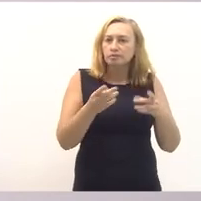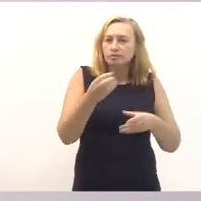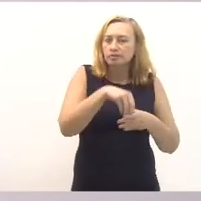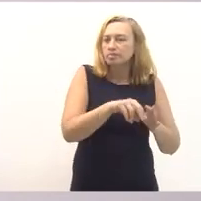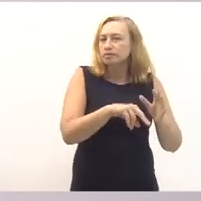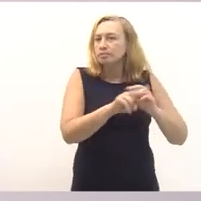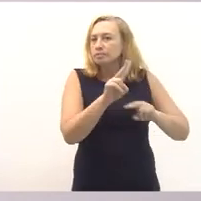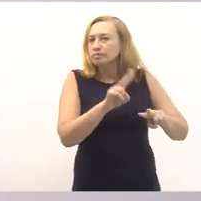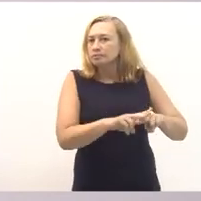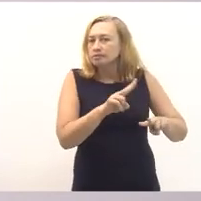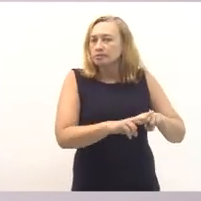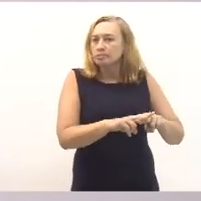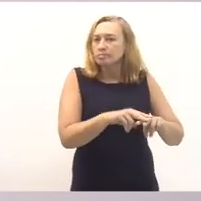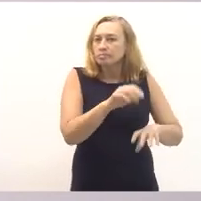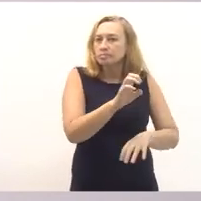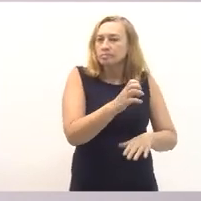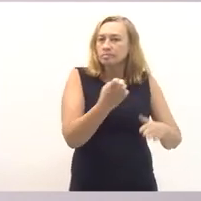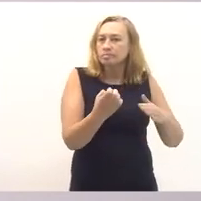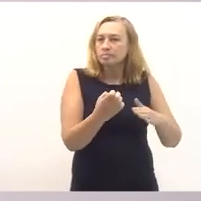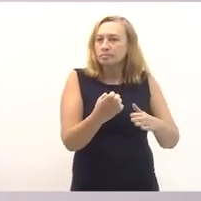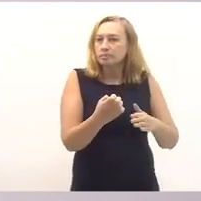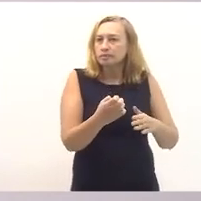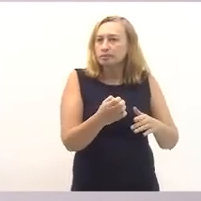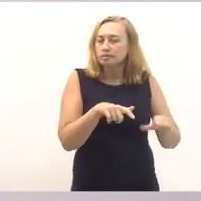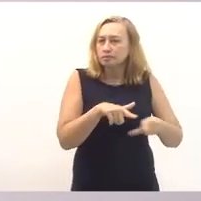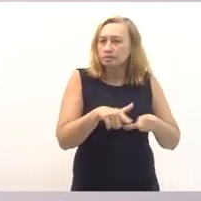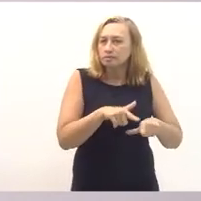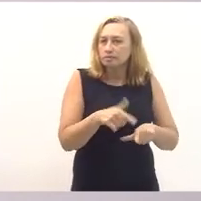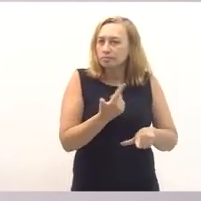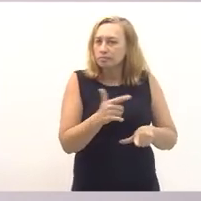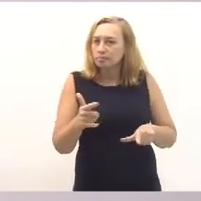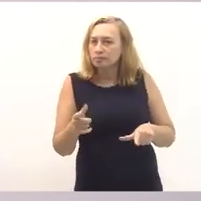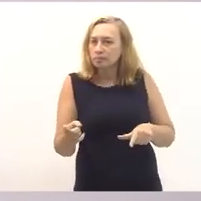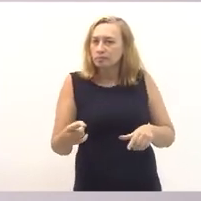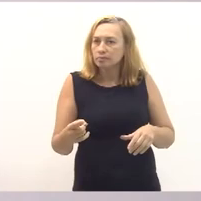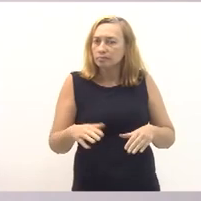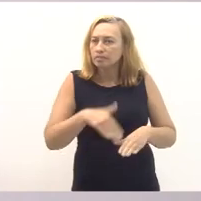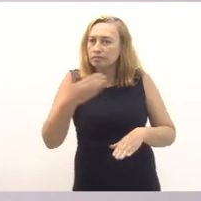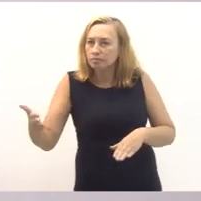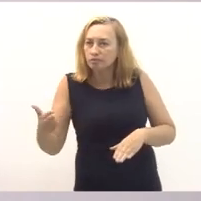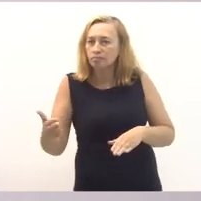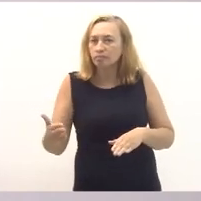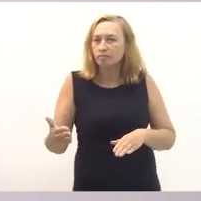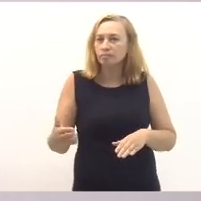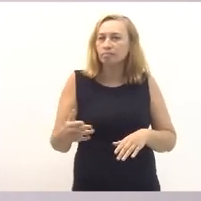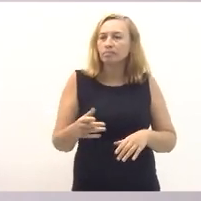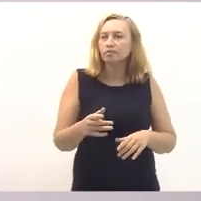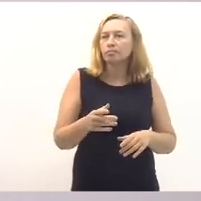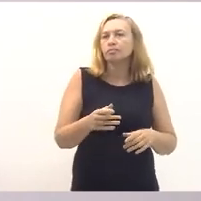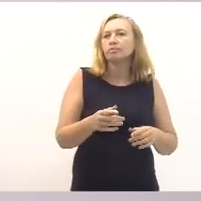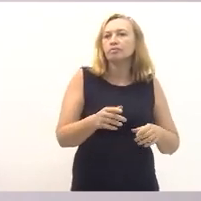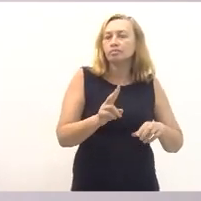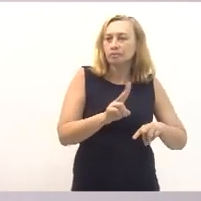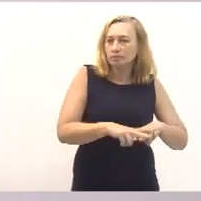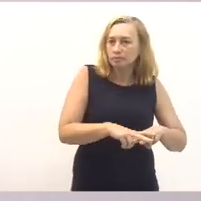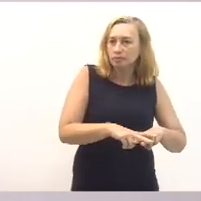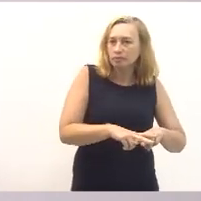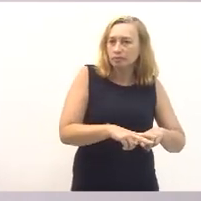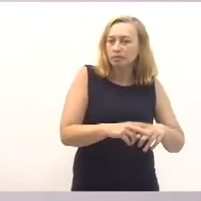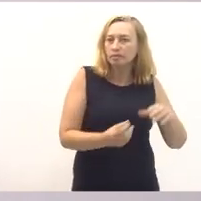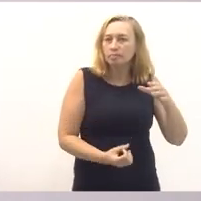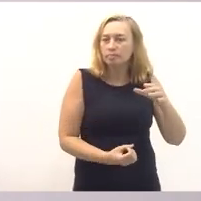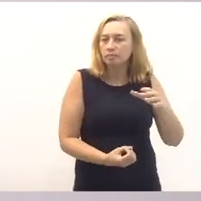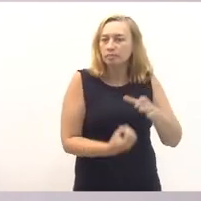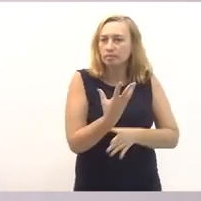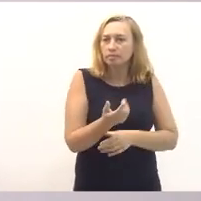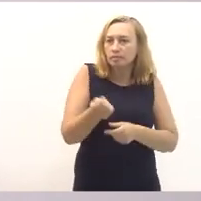é empregos no qual não vão se aplicar aqui fora o que tem dentro da cadeia fábrica de pipa tem que vai sair de dentro da